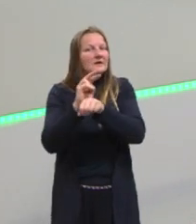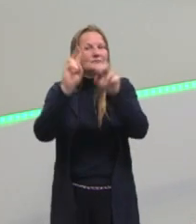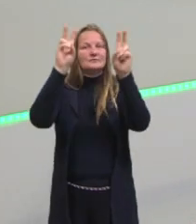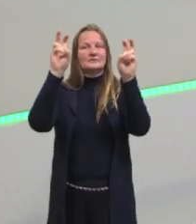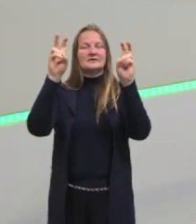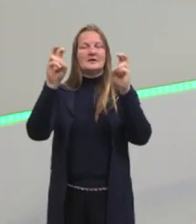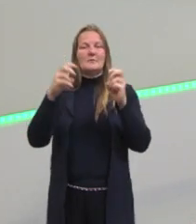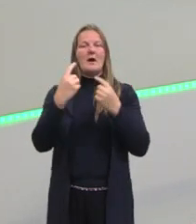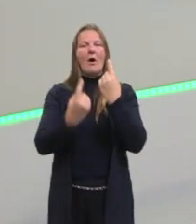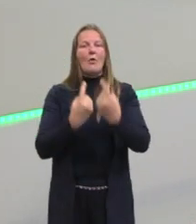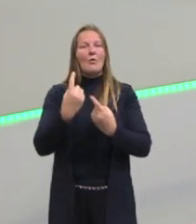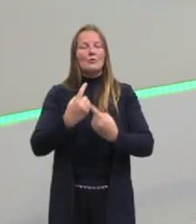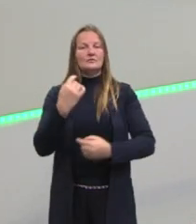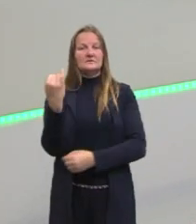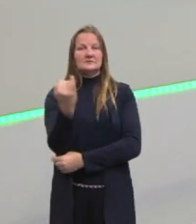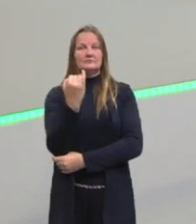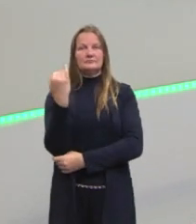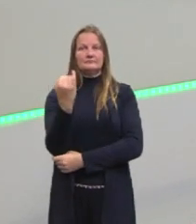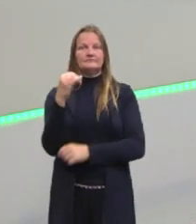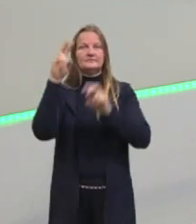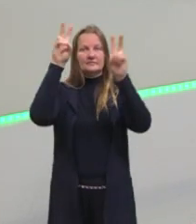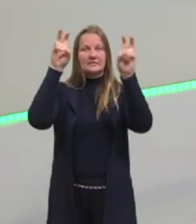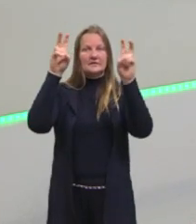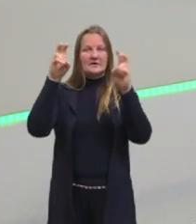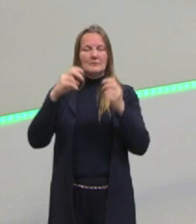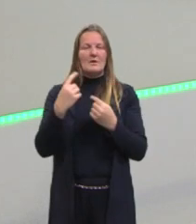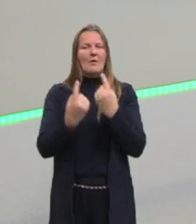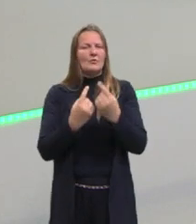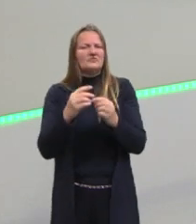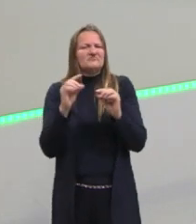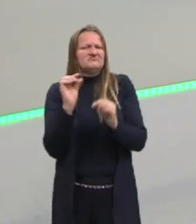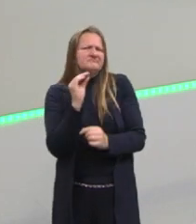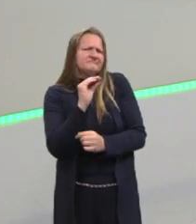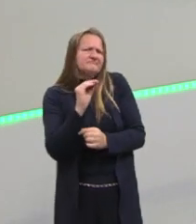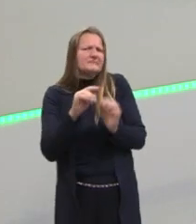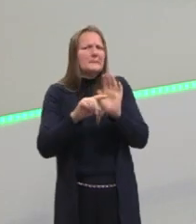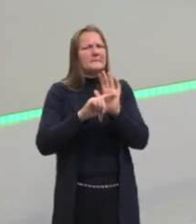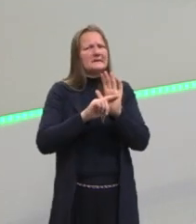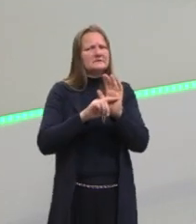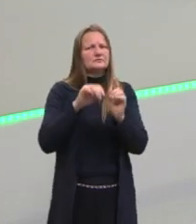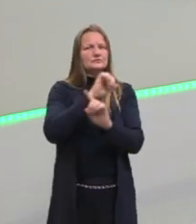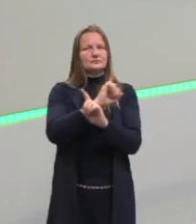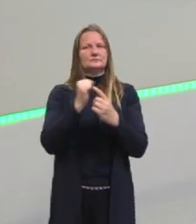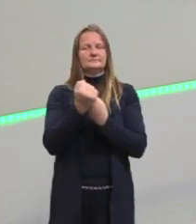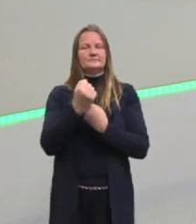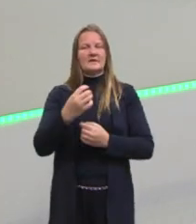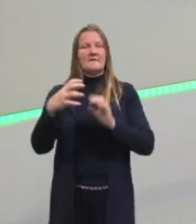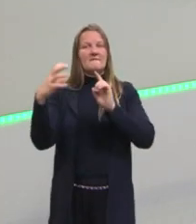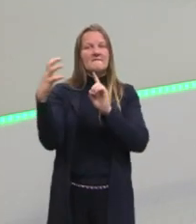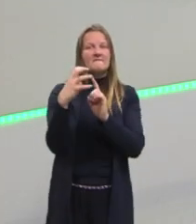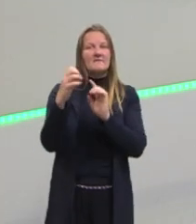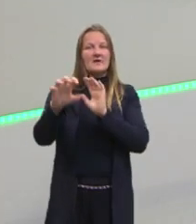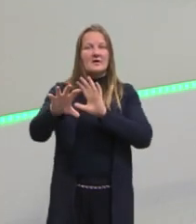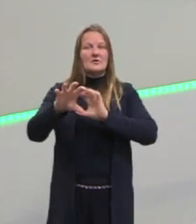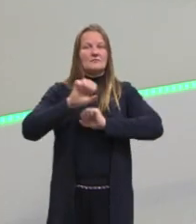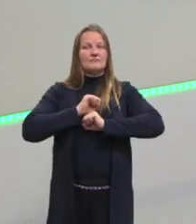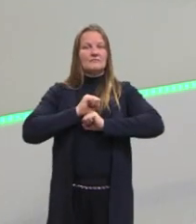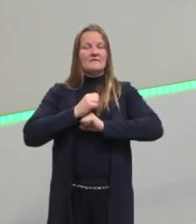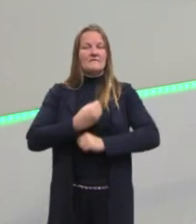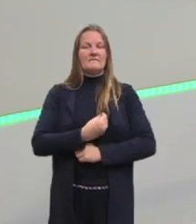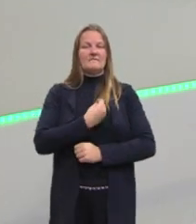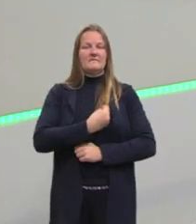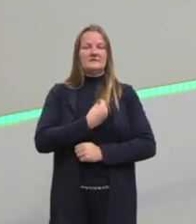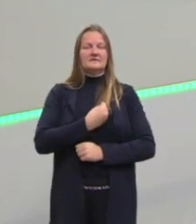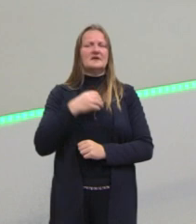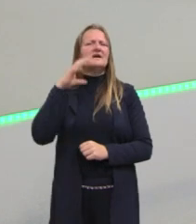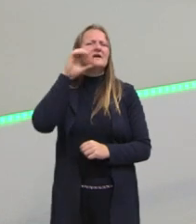são relativamente importantes socialmente, que afetam aí a sociedade. A raça de um